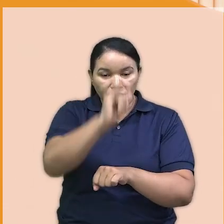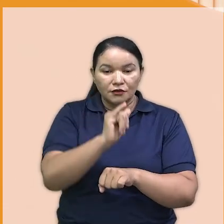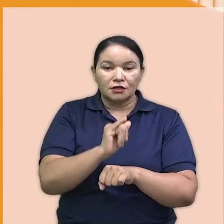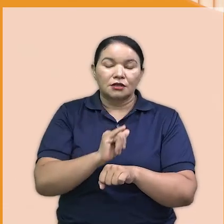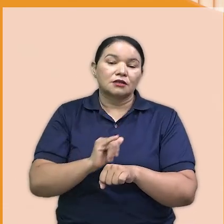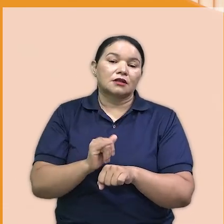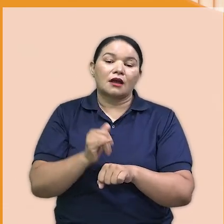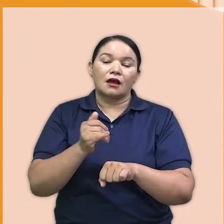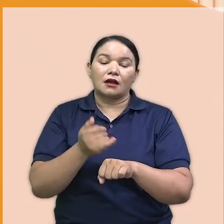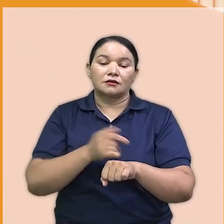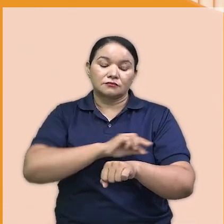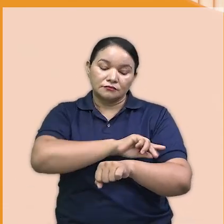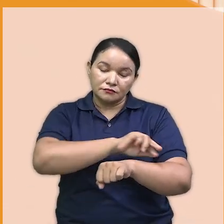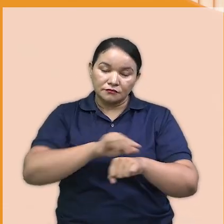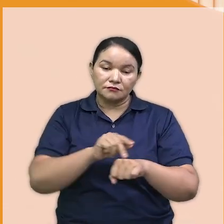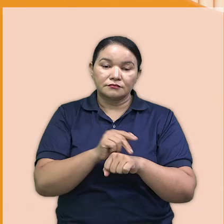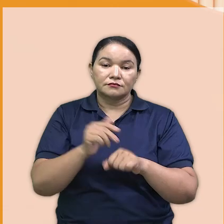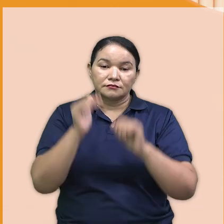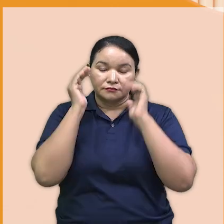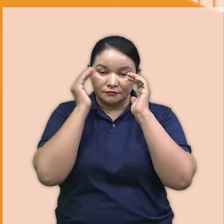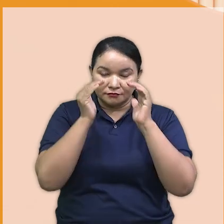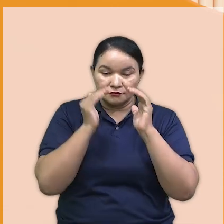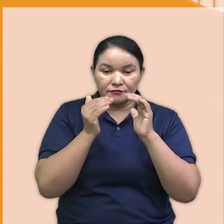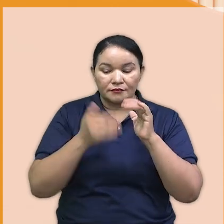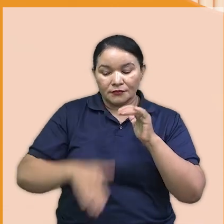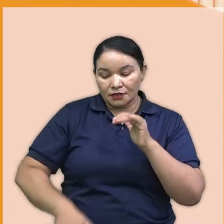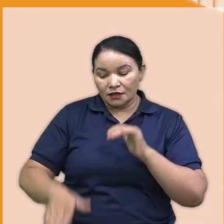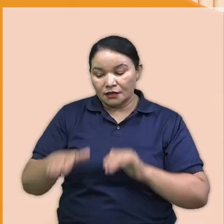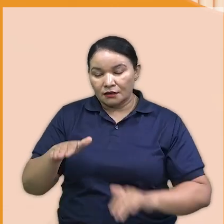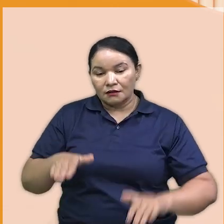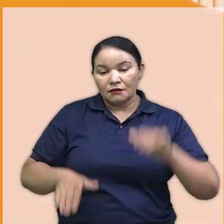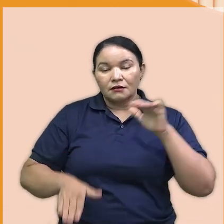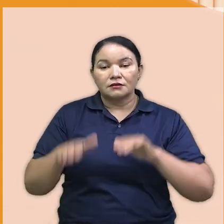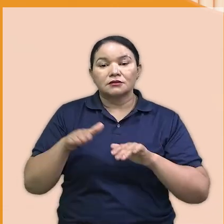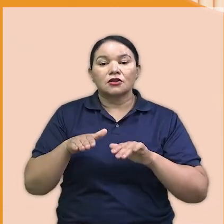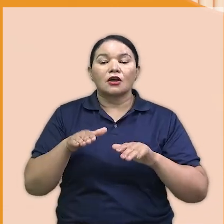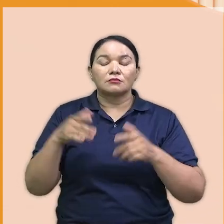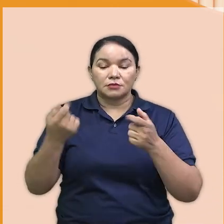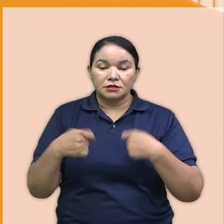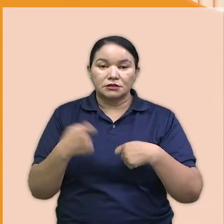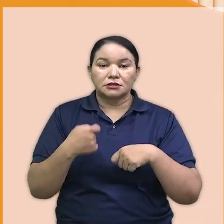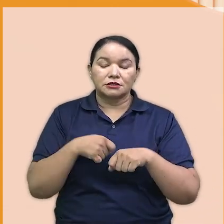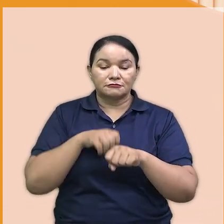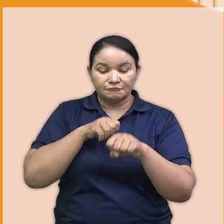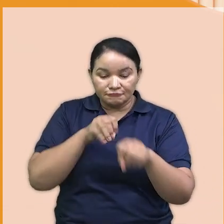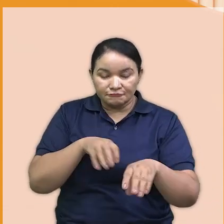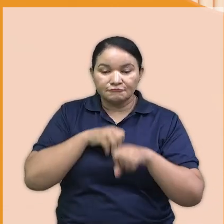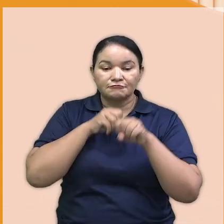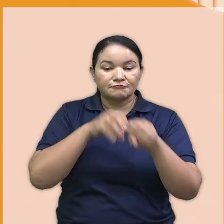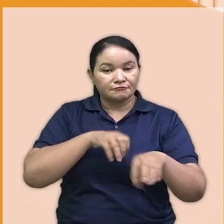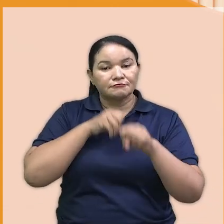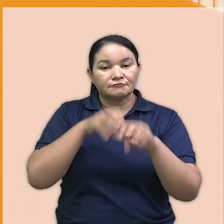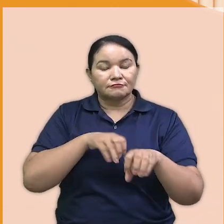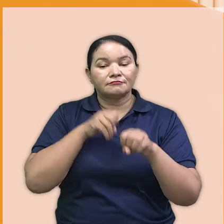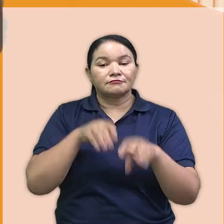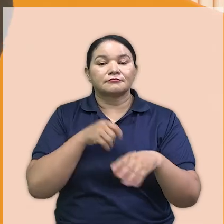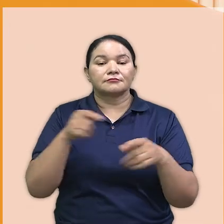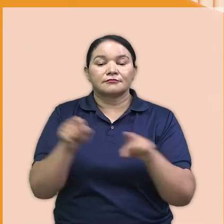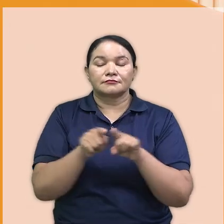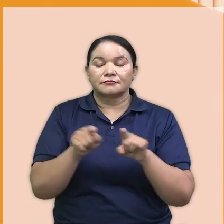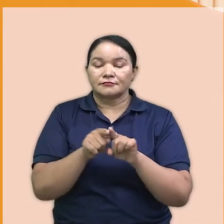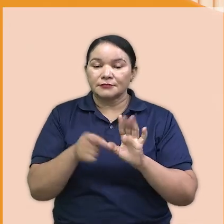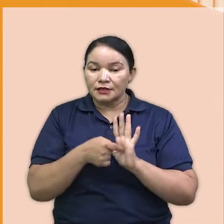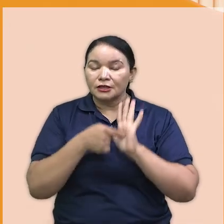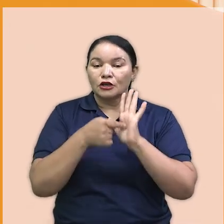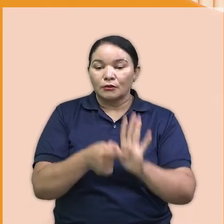filhos, irmãos menores, né, as pessoas que a gente pode estar conversando, educando, sempre no nosso diálogo, está mostrando isso.